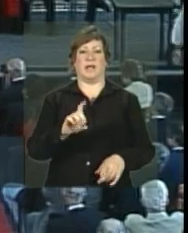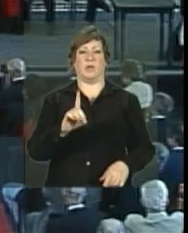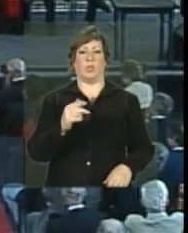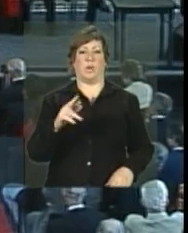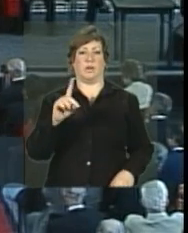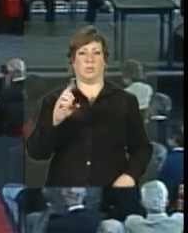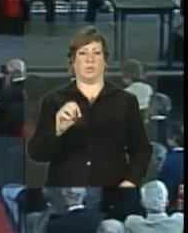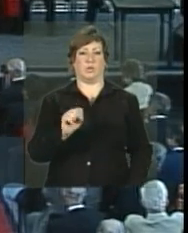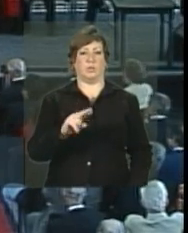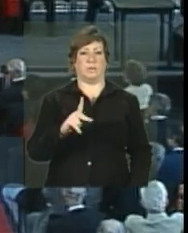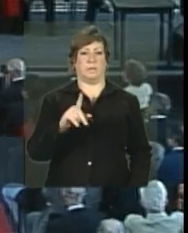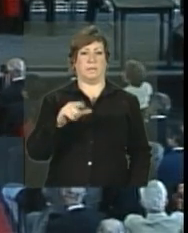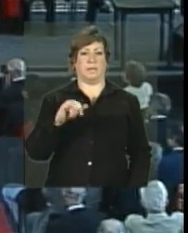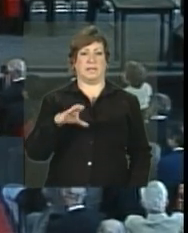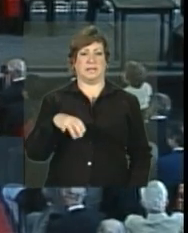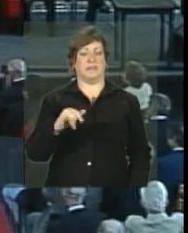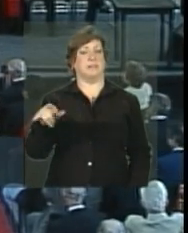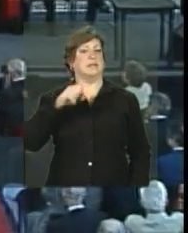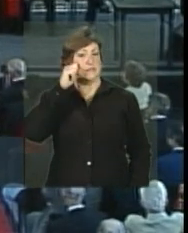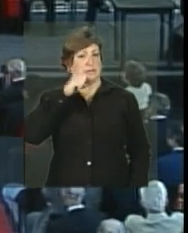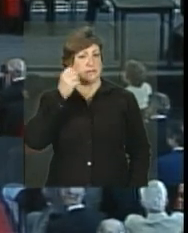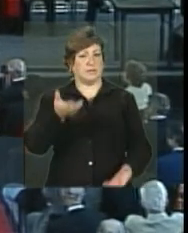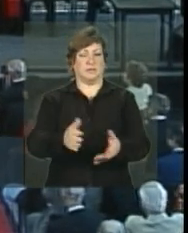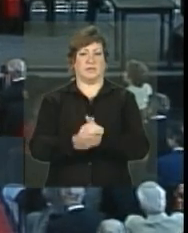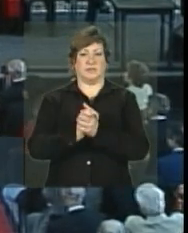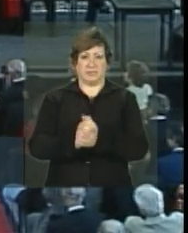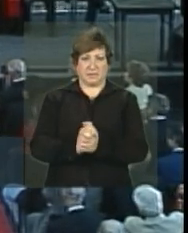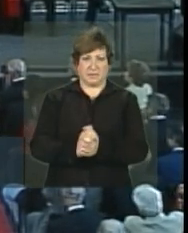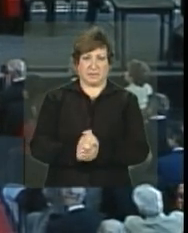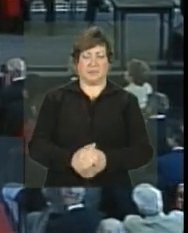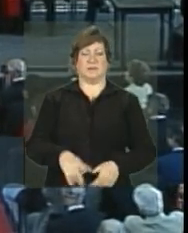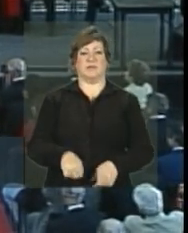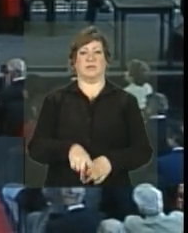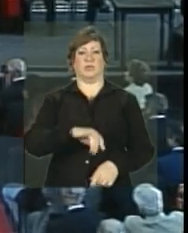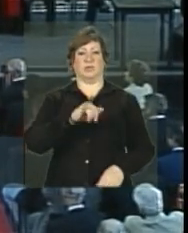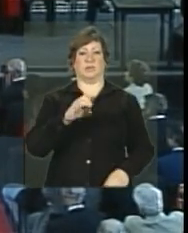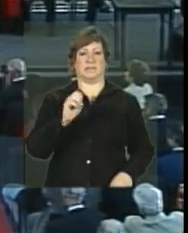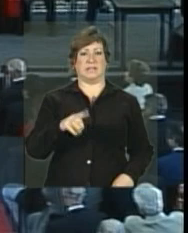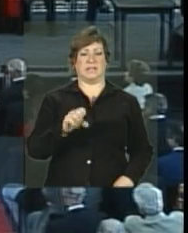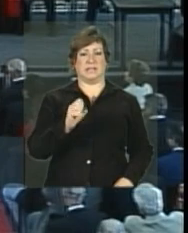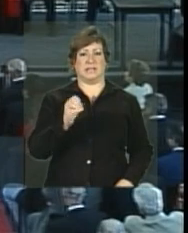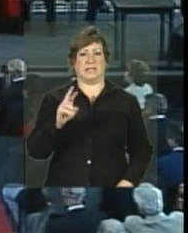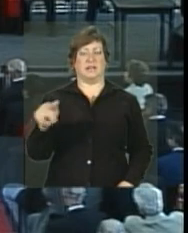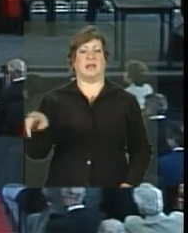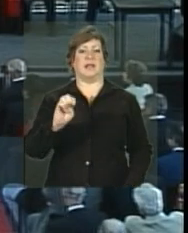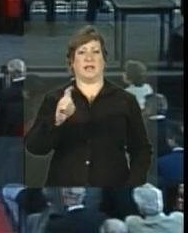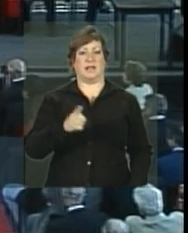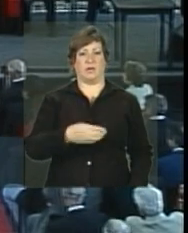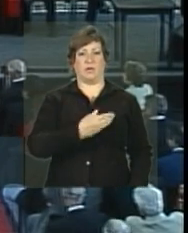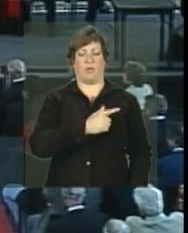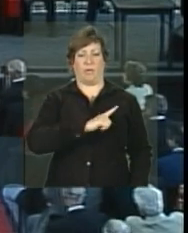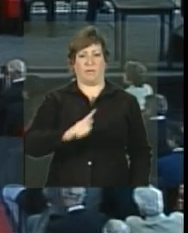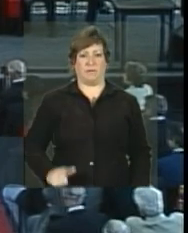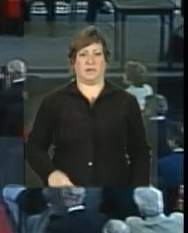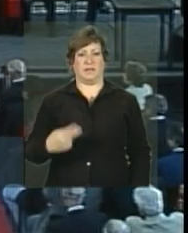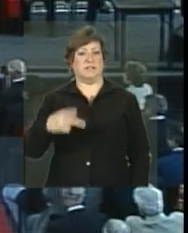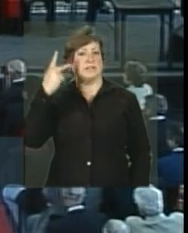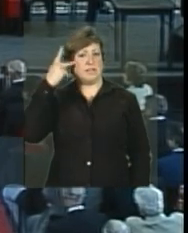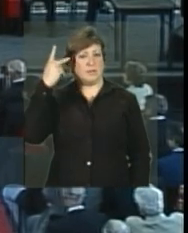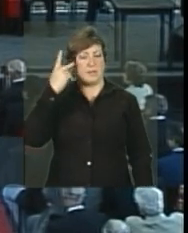Suplicy, senador, o senhor José Serra, ex-governador de São Paulo, o